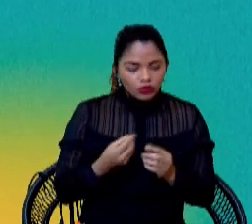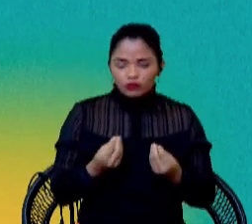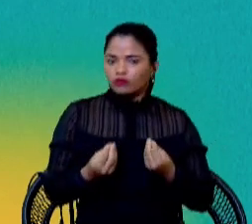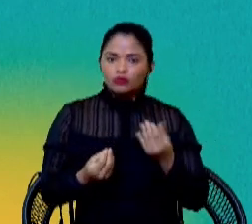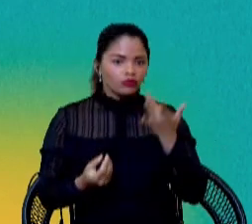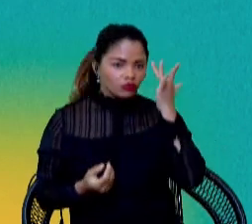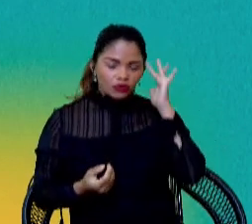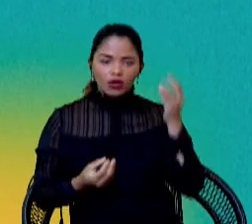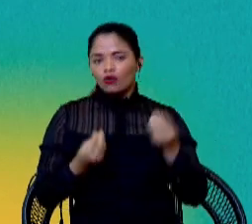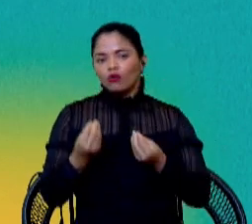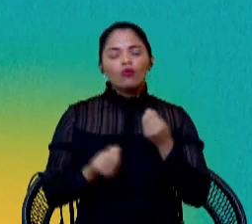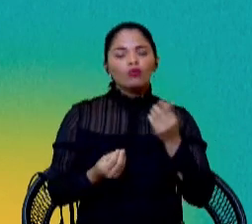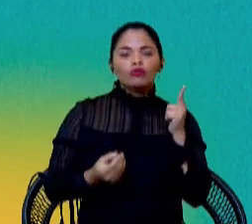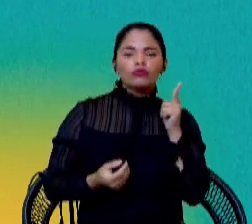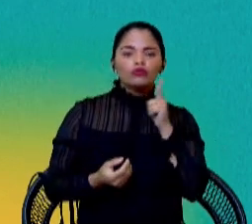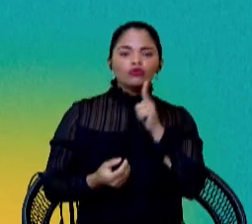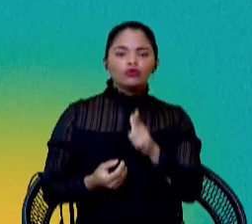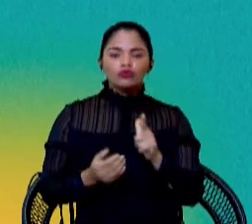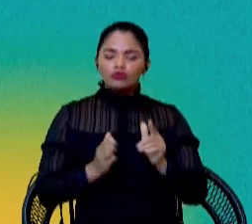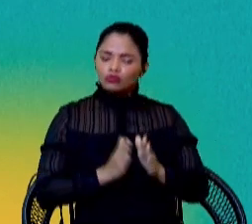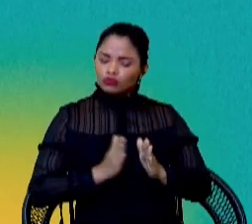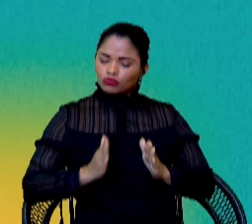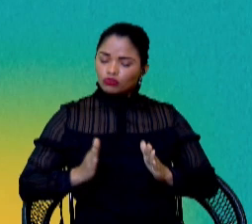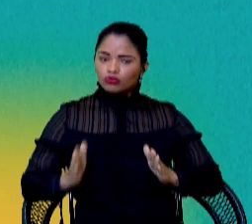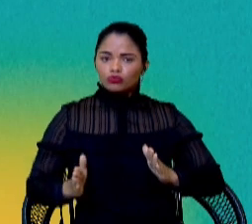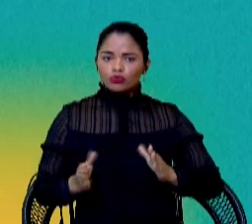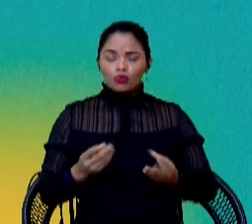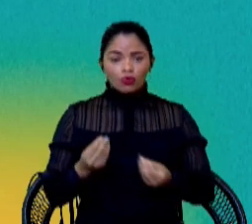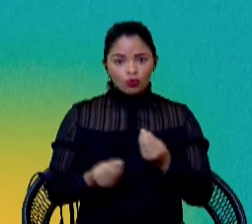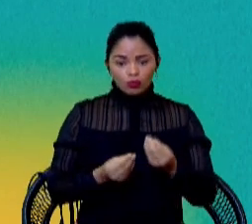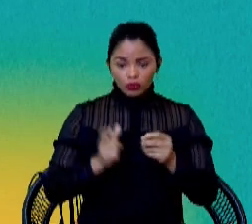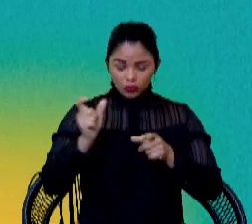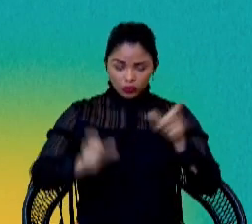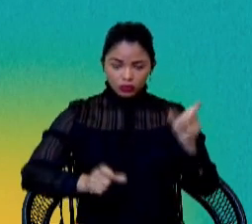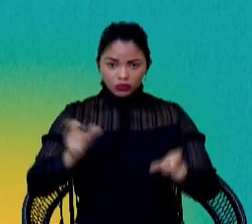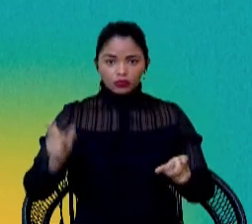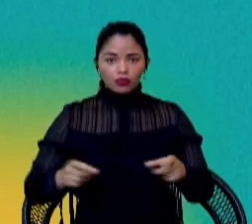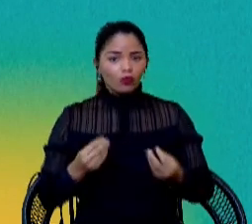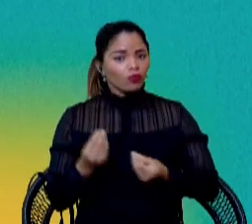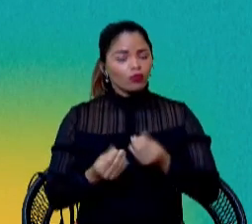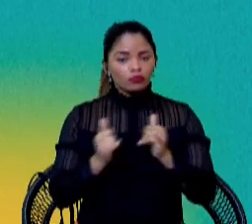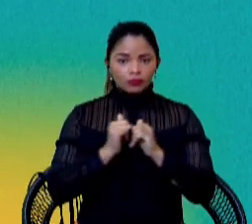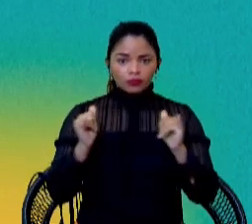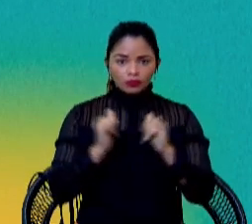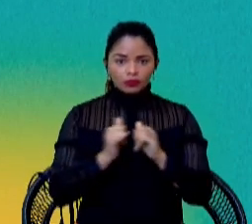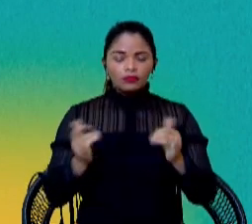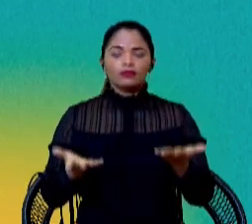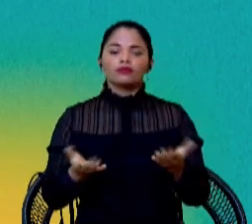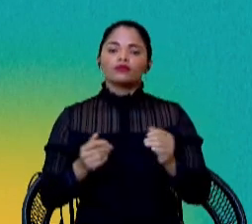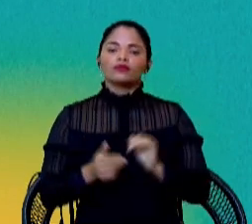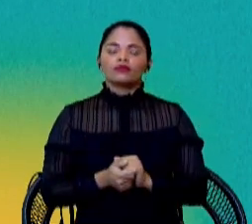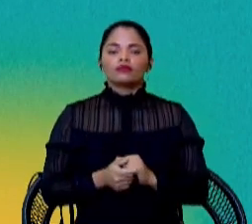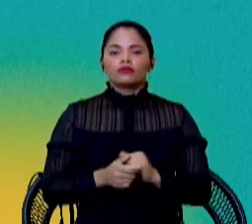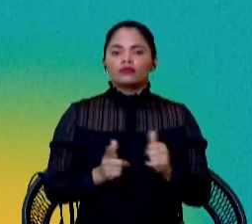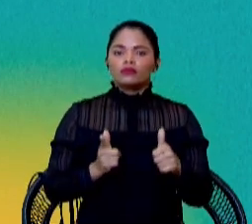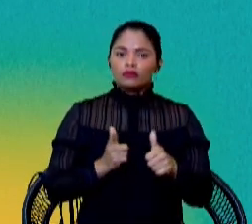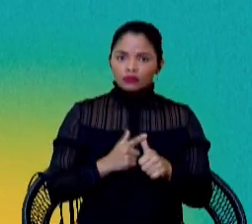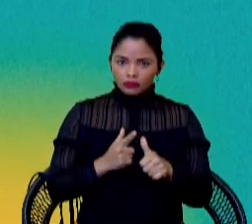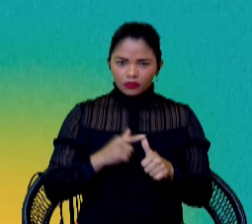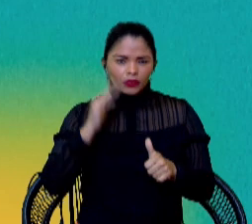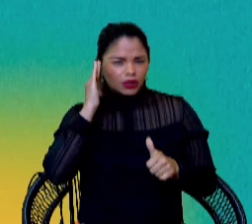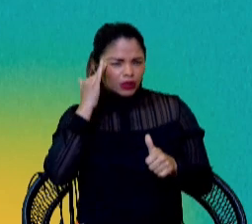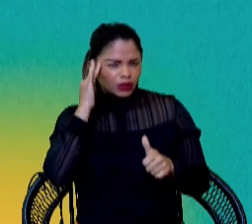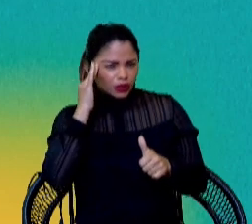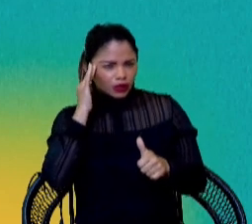sei como que eu consigo sequenciar isso com o meu público, sequenciar isso com as minhas campanhas. Então, primeiro, entenda a sua